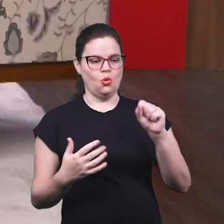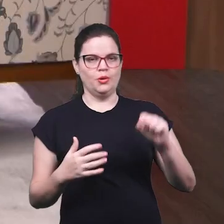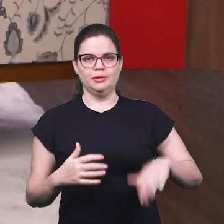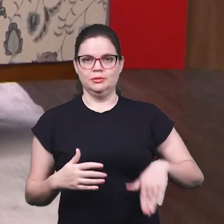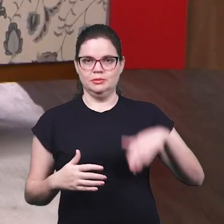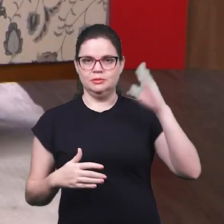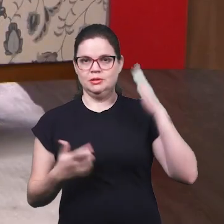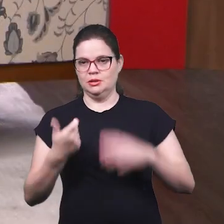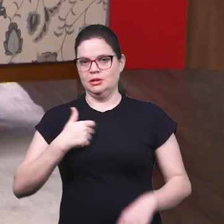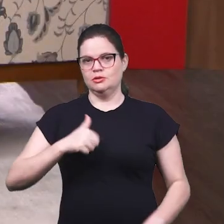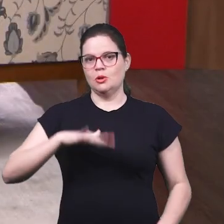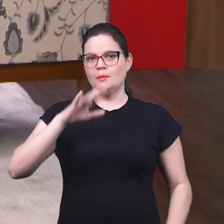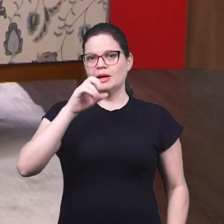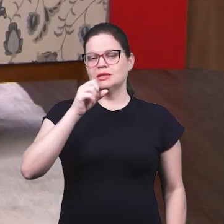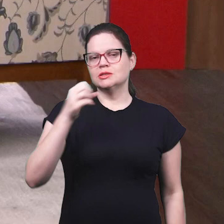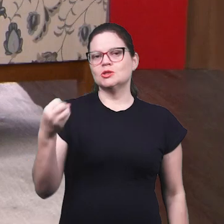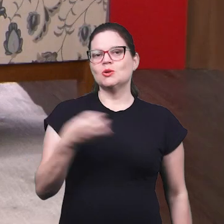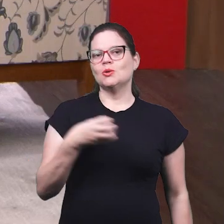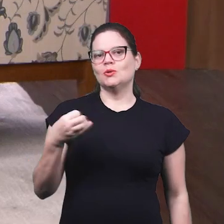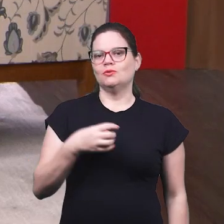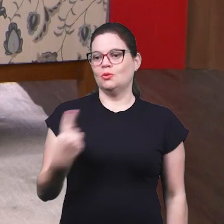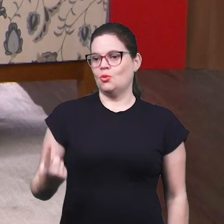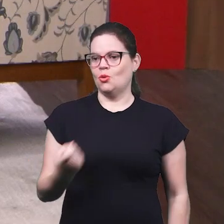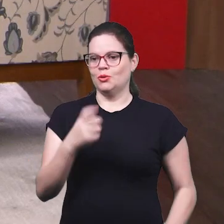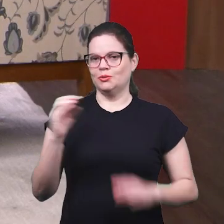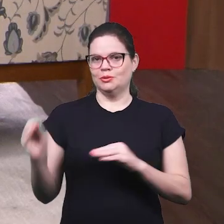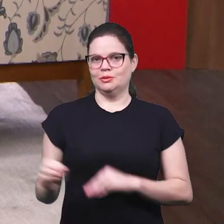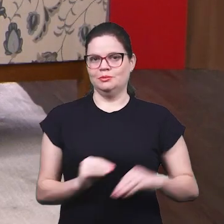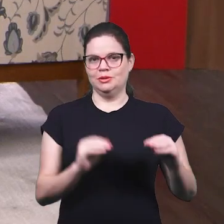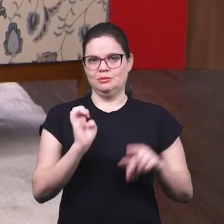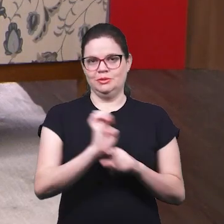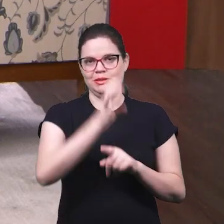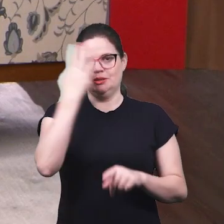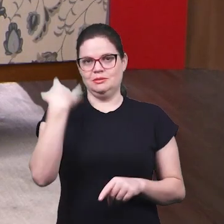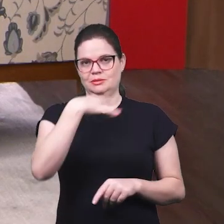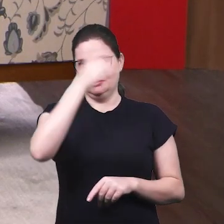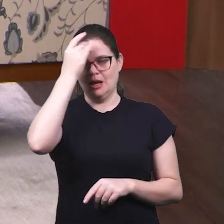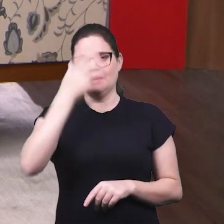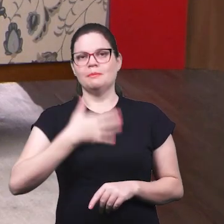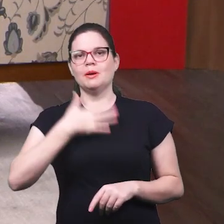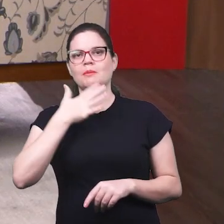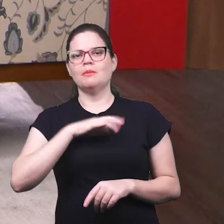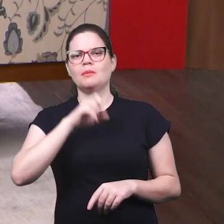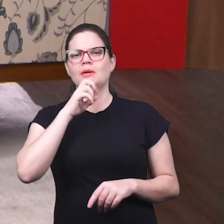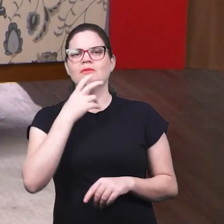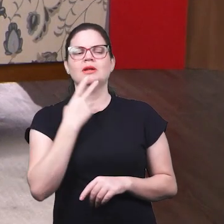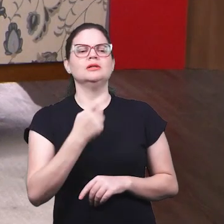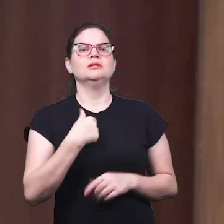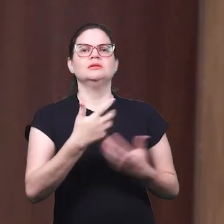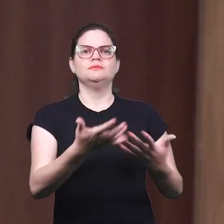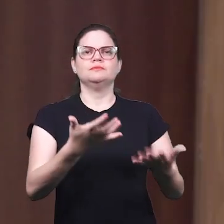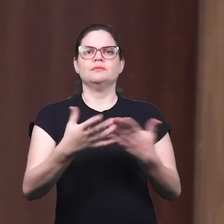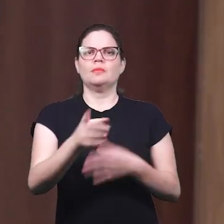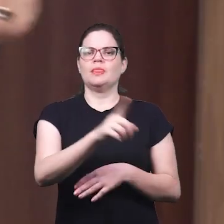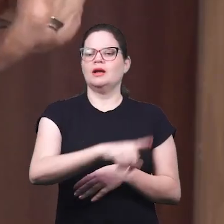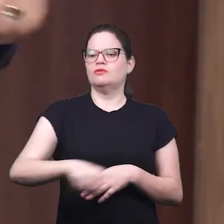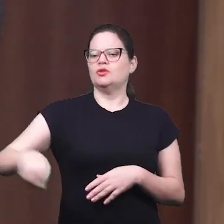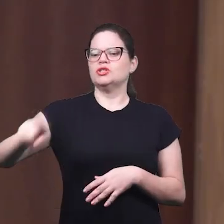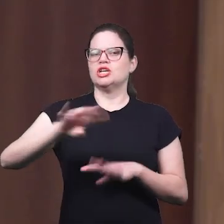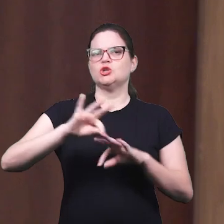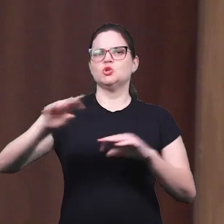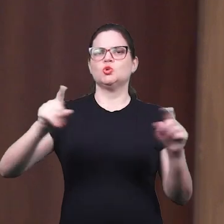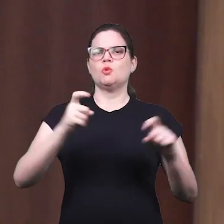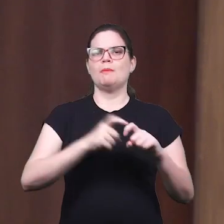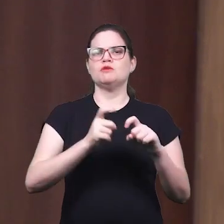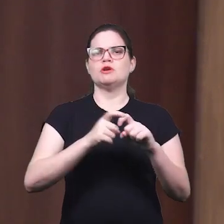o único que veio para cá, Espírito o Santo. único que veio para cá. Então papai sempre dizia assim, eu quero todos vocês sendo doutor,